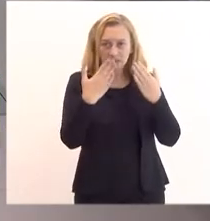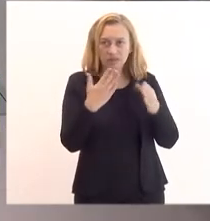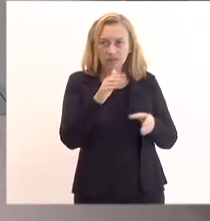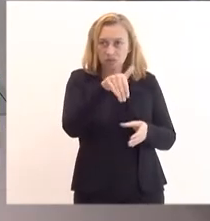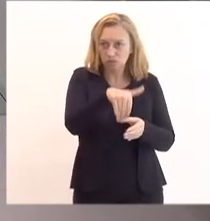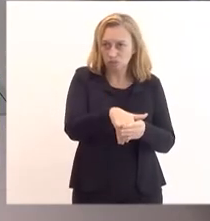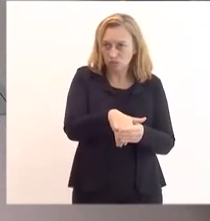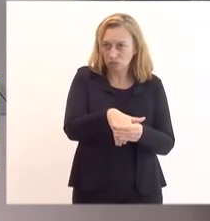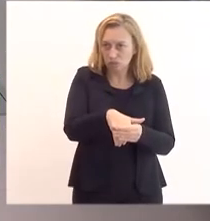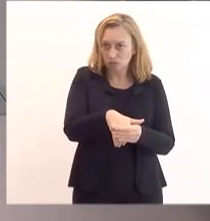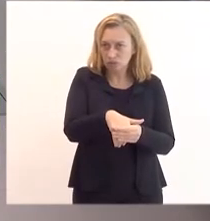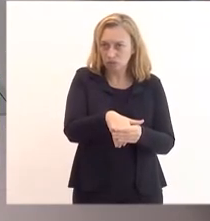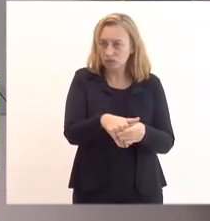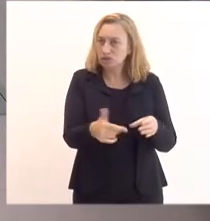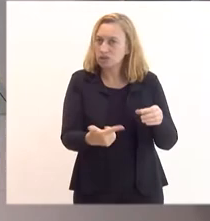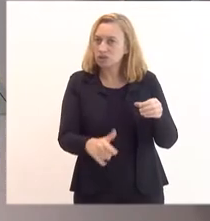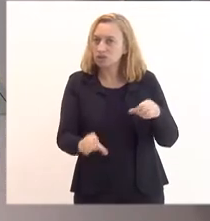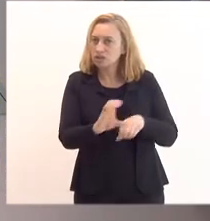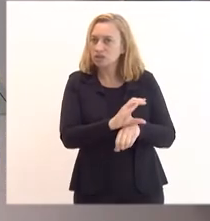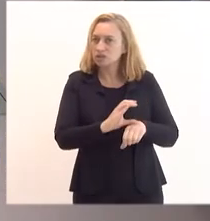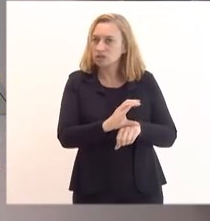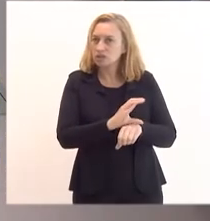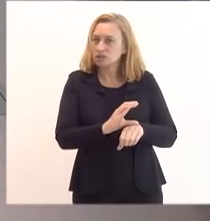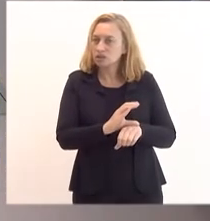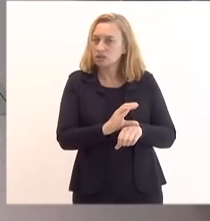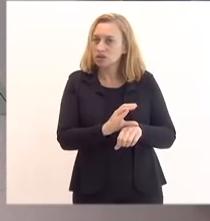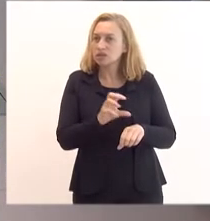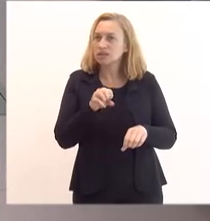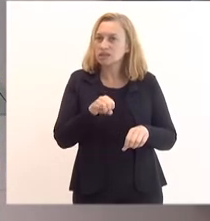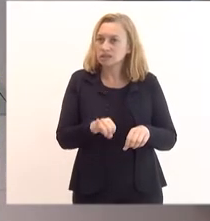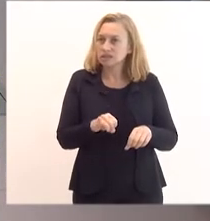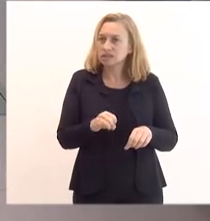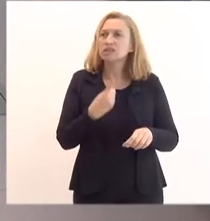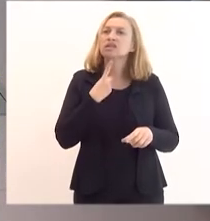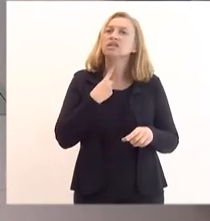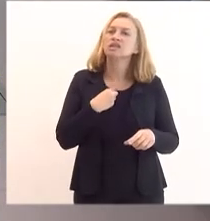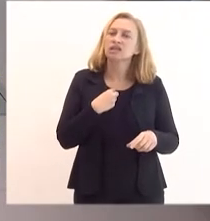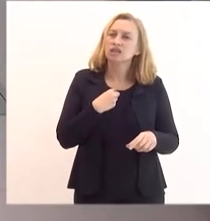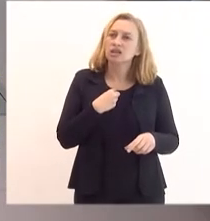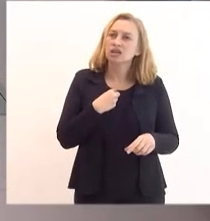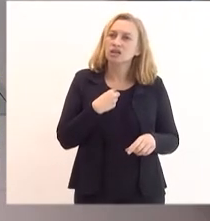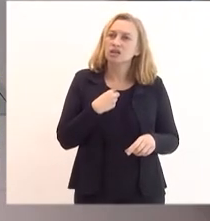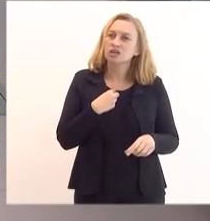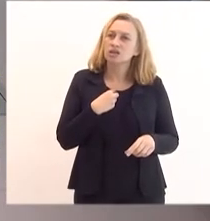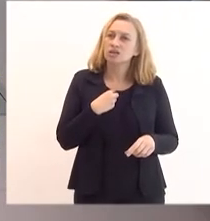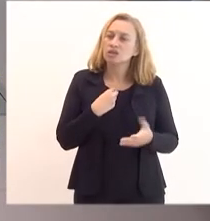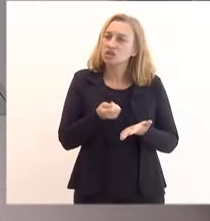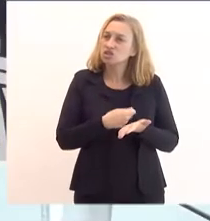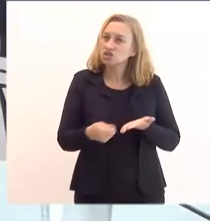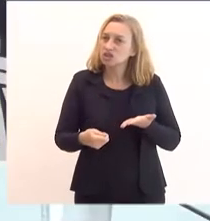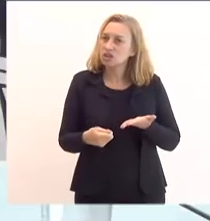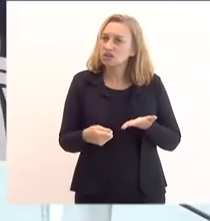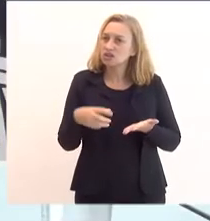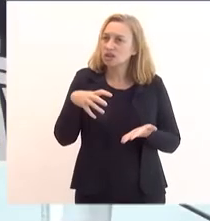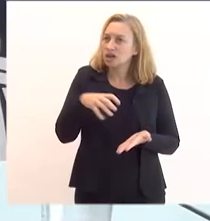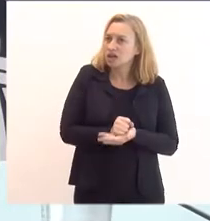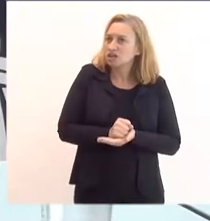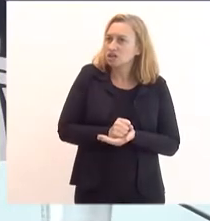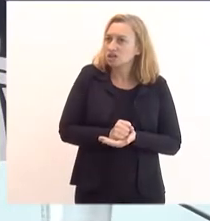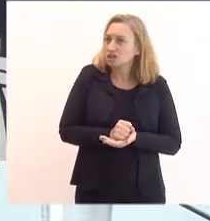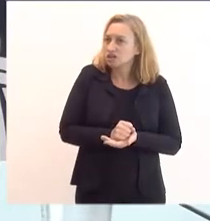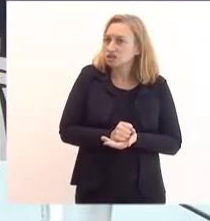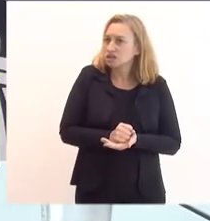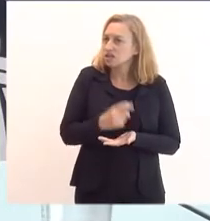voto pela inconstitucionalidade e, se assim o desejar, o escreve, porque está registrado nos anais a